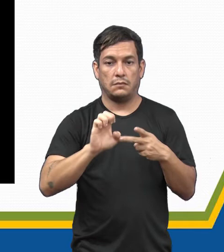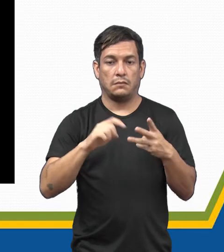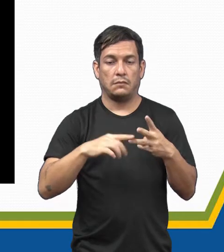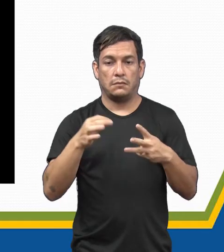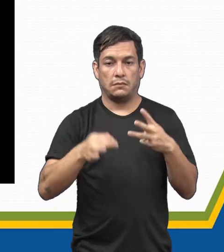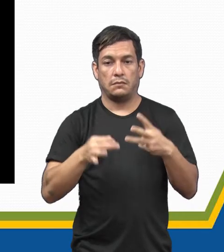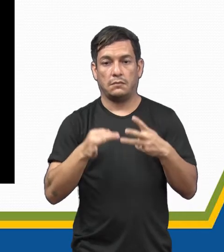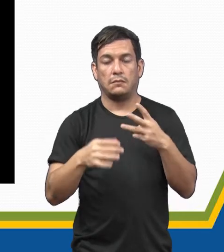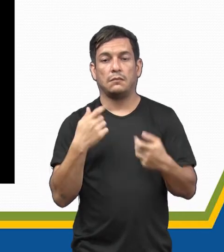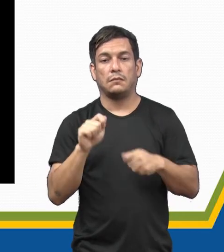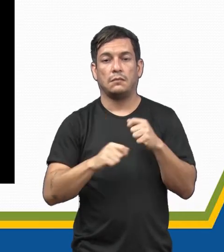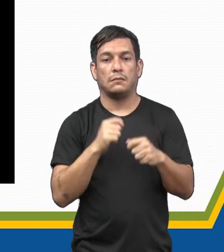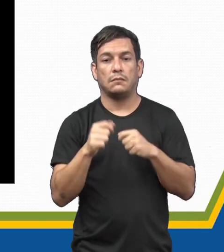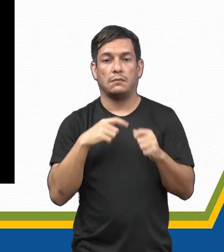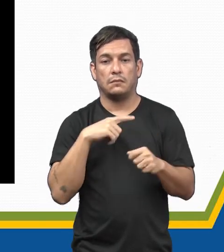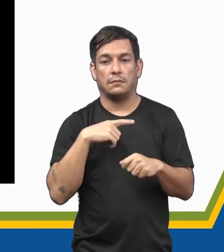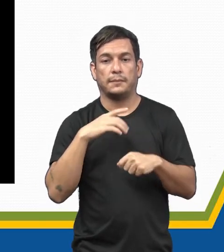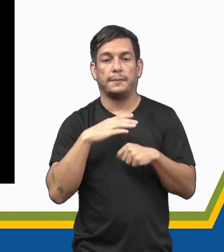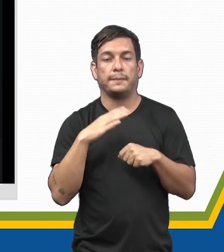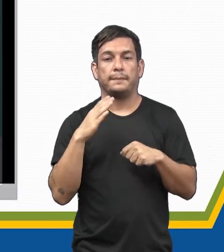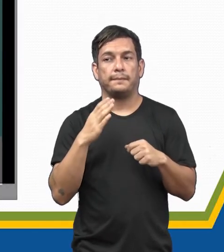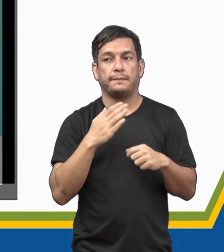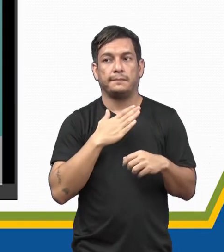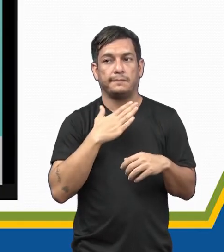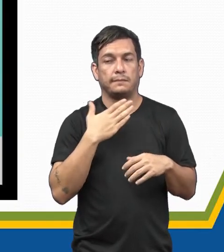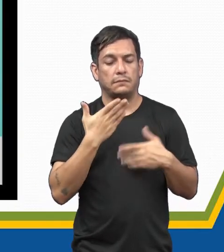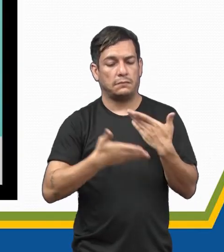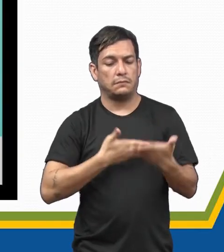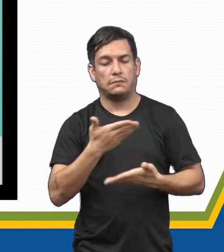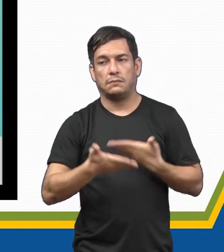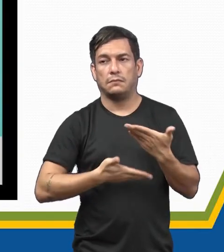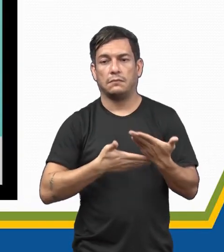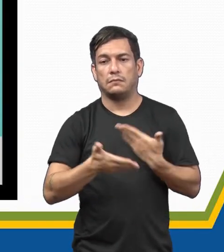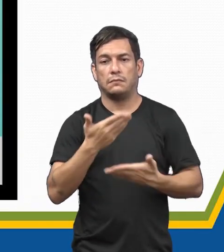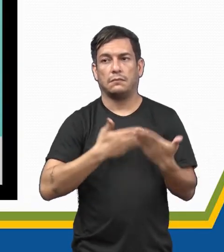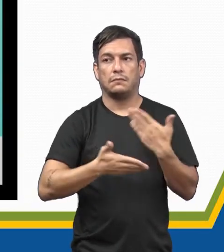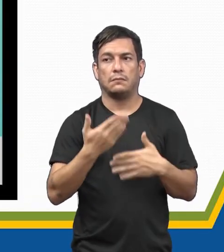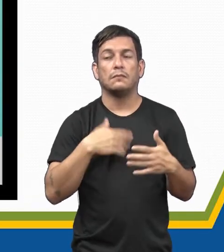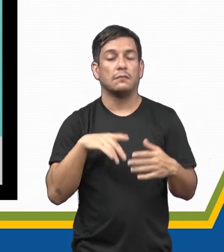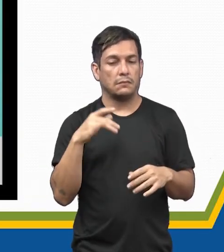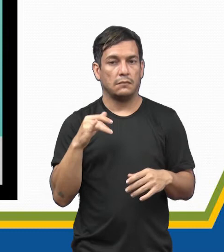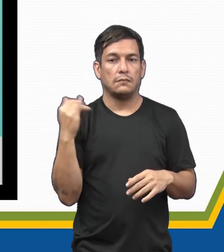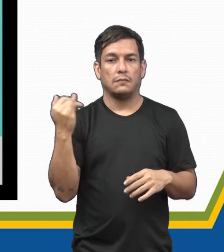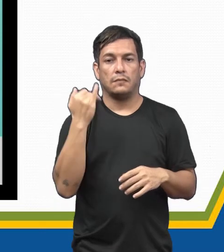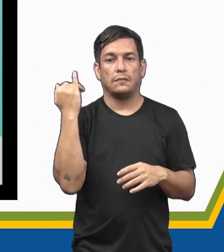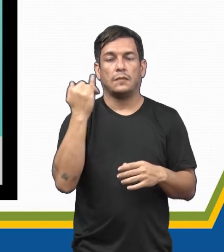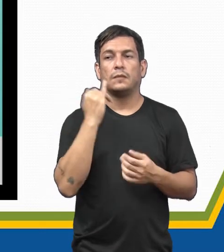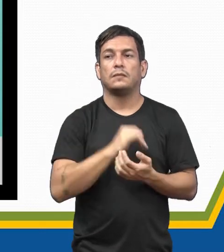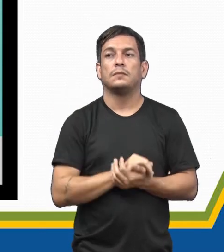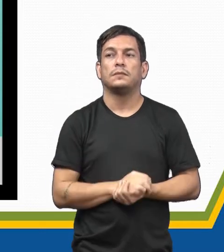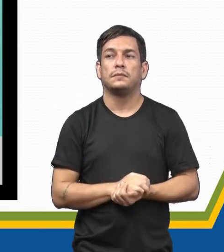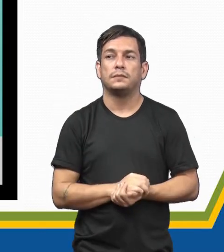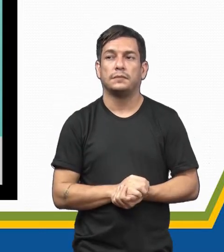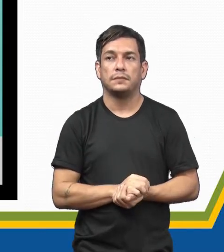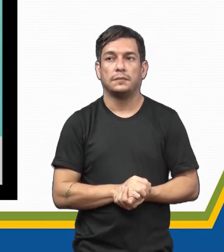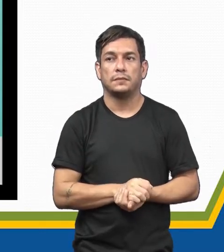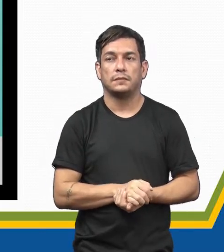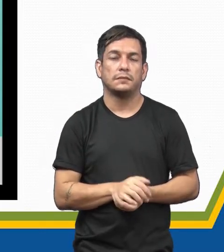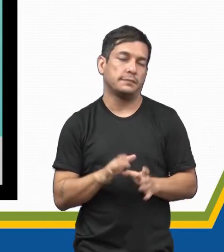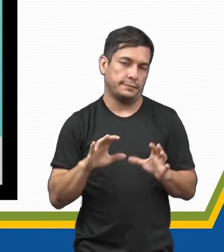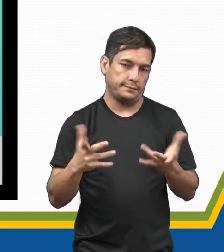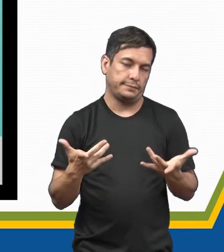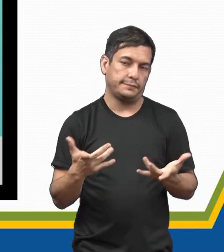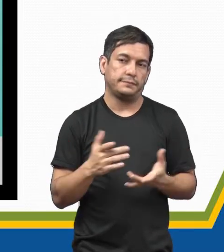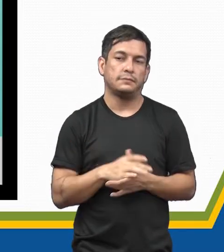têm que ser harmônicos, tá? Todos têm ali a sua importância. Né? E,